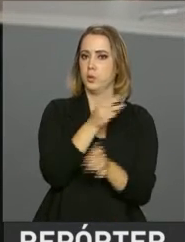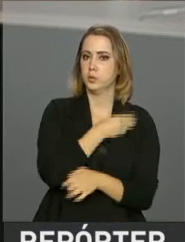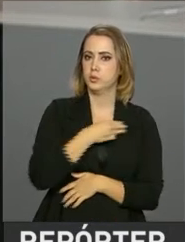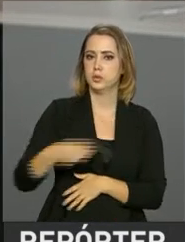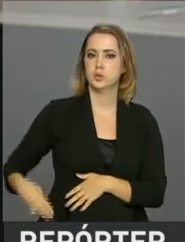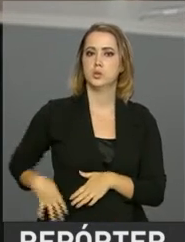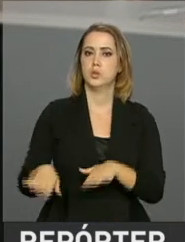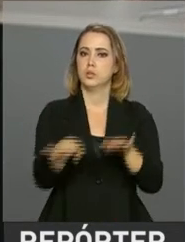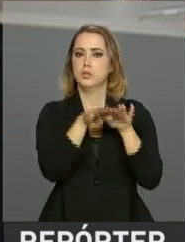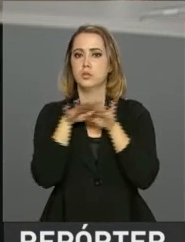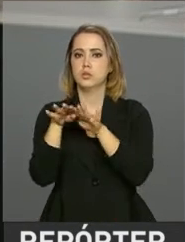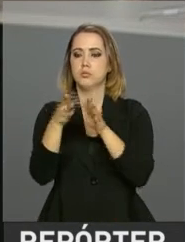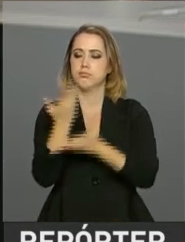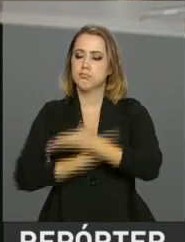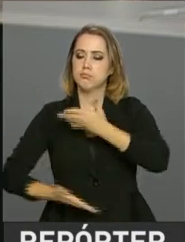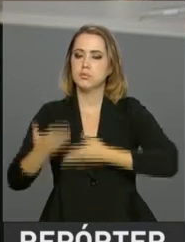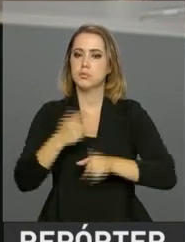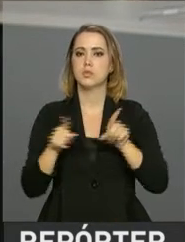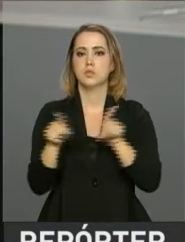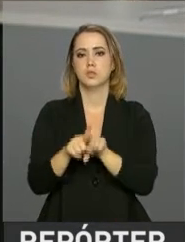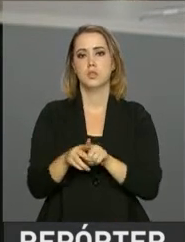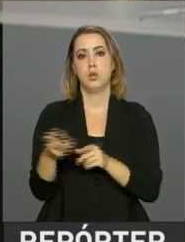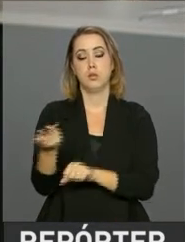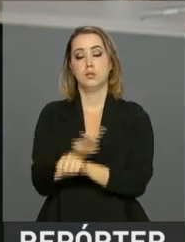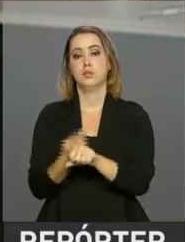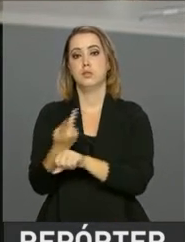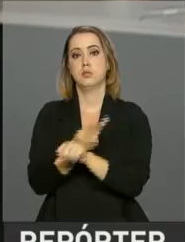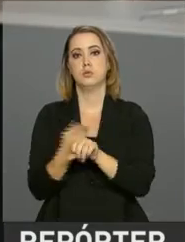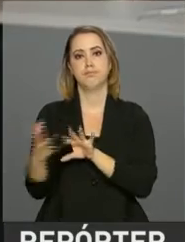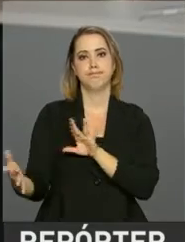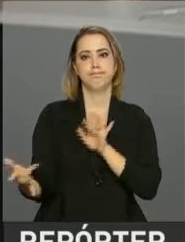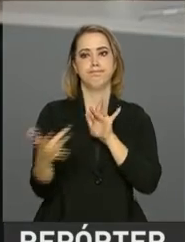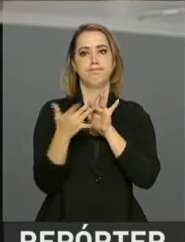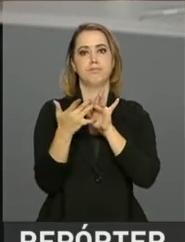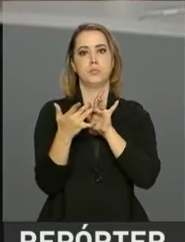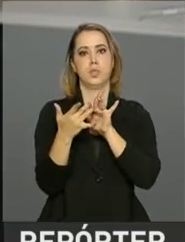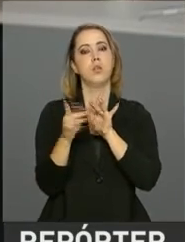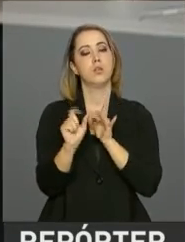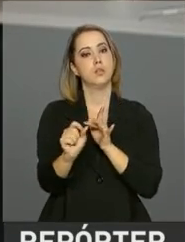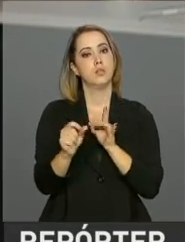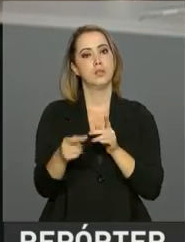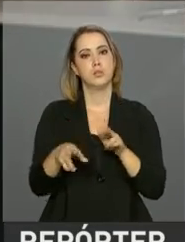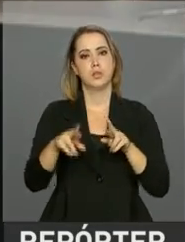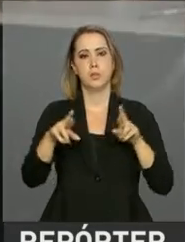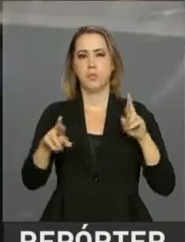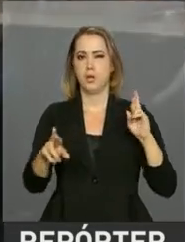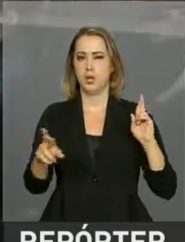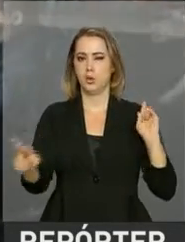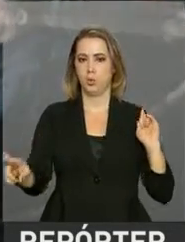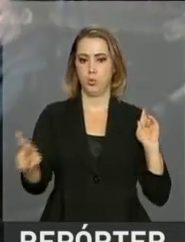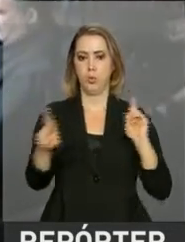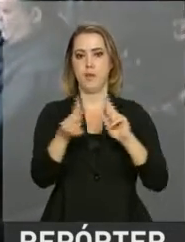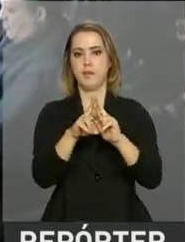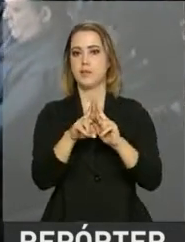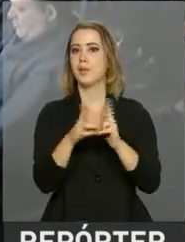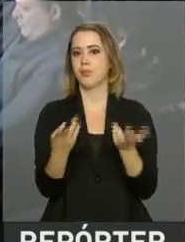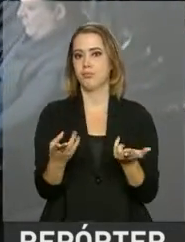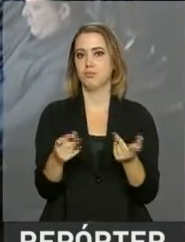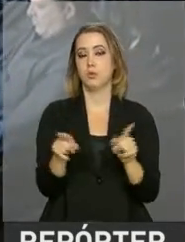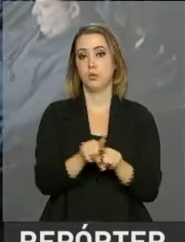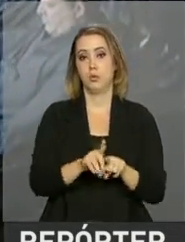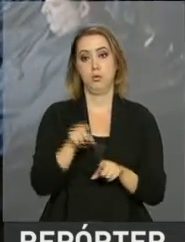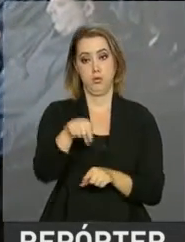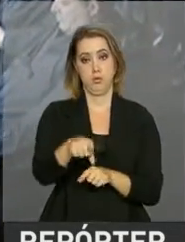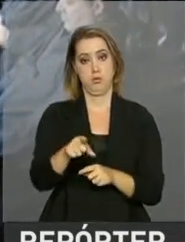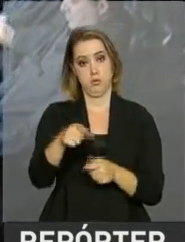da harmonia dos relacionamentos, da busca do consenso e do respeito mútuo. É sua tarefa conduzi-la com a